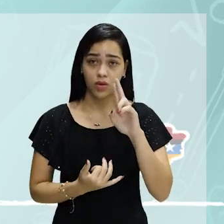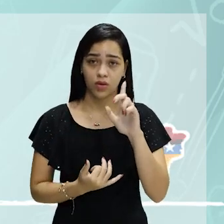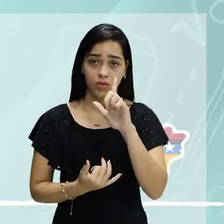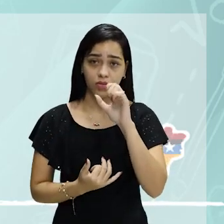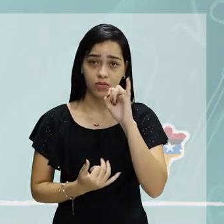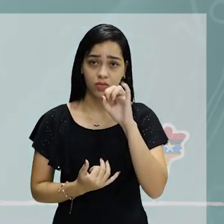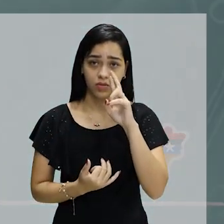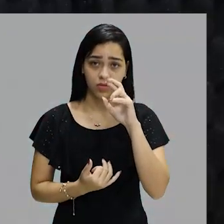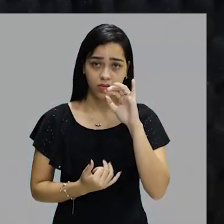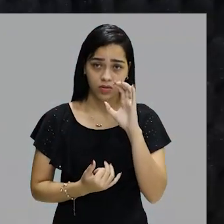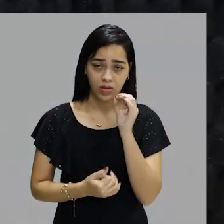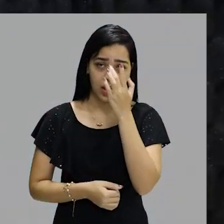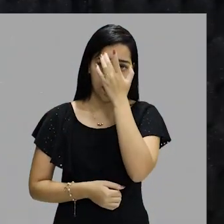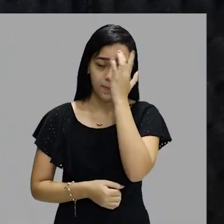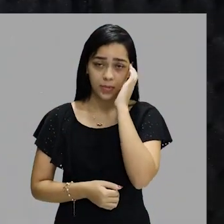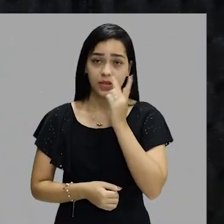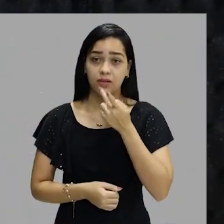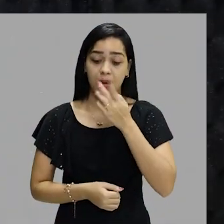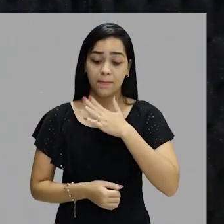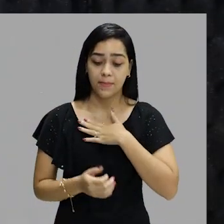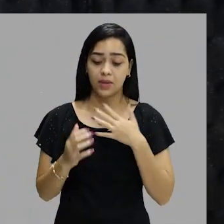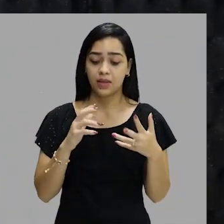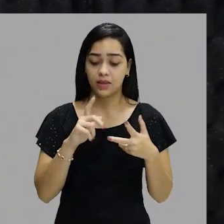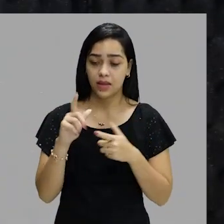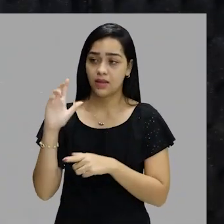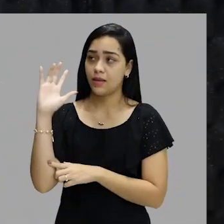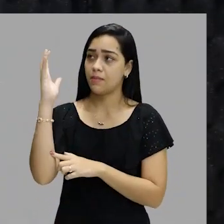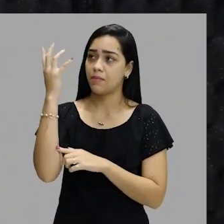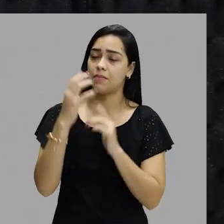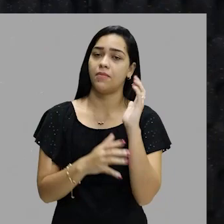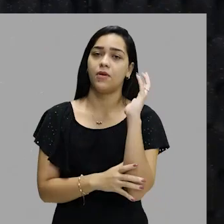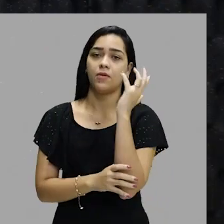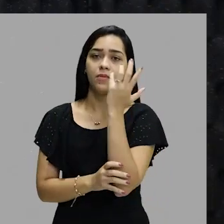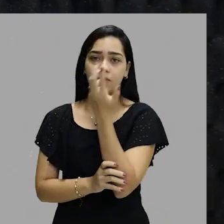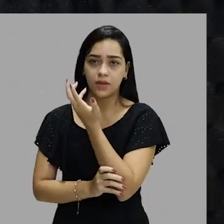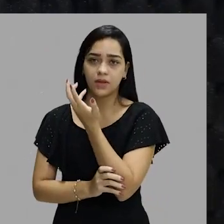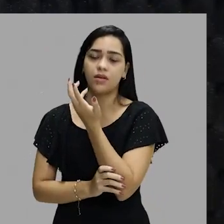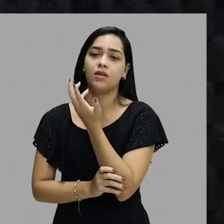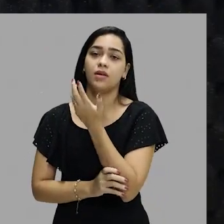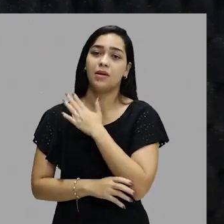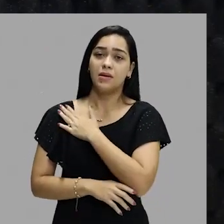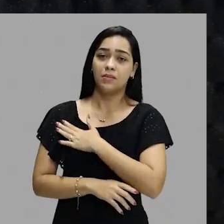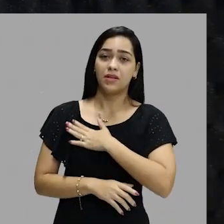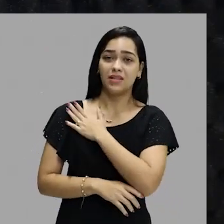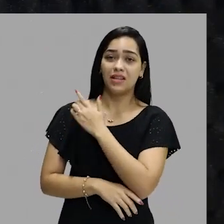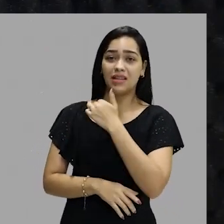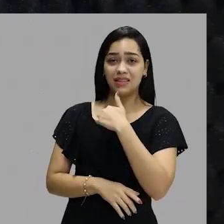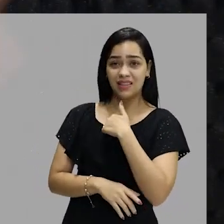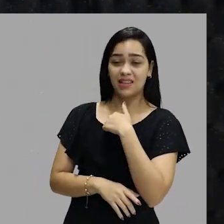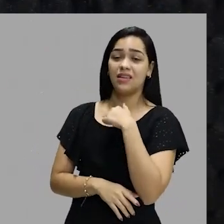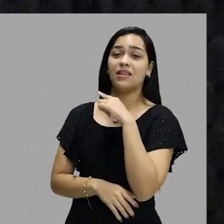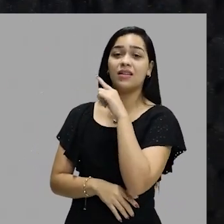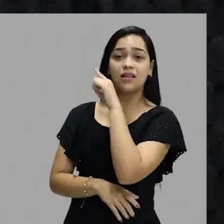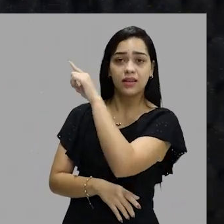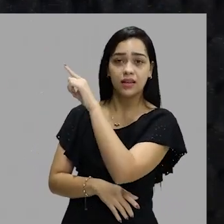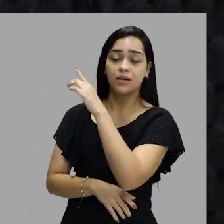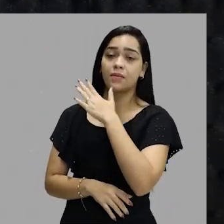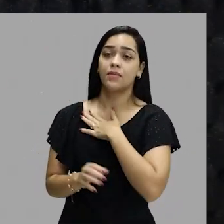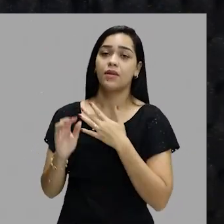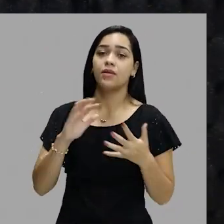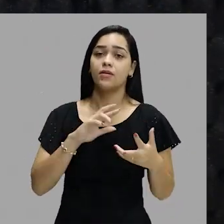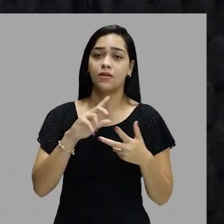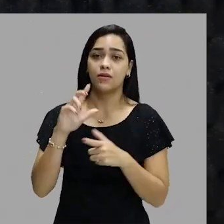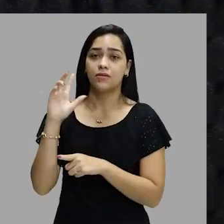lírico. A pessoa que está dizendo, minha terra tem palmeiras, mais prazer encontro eu lá, minha terra